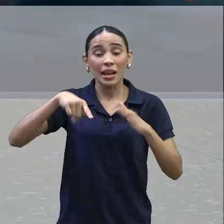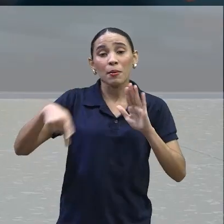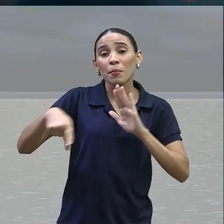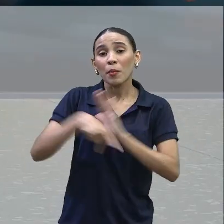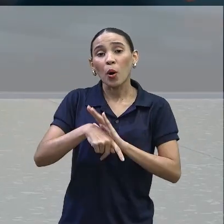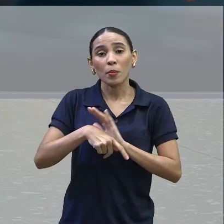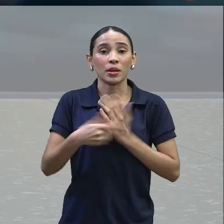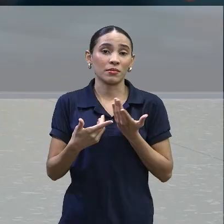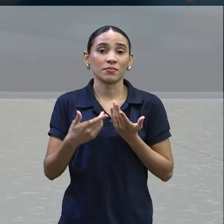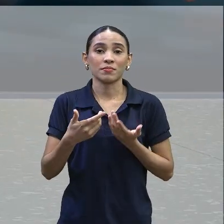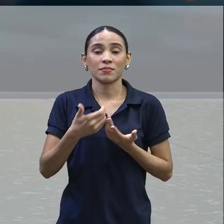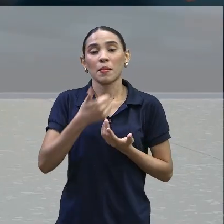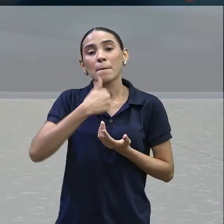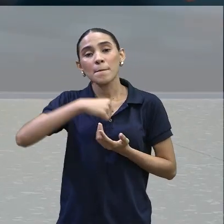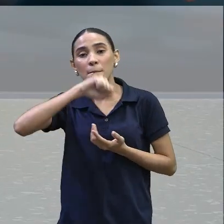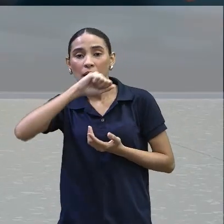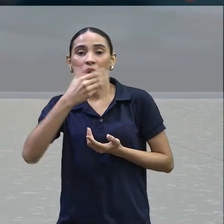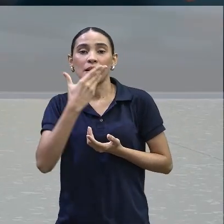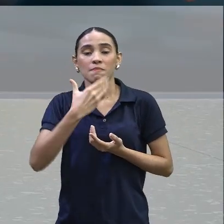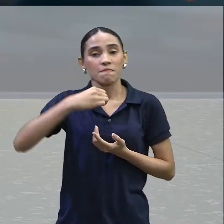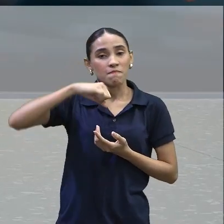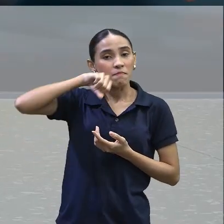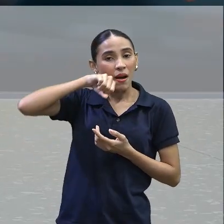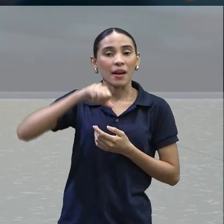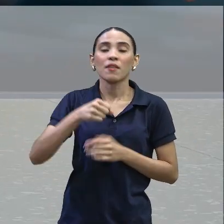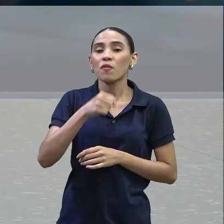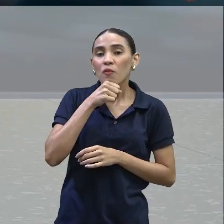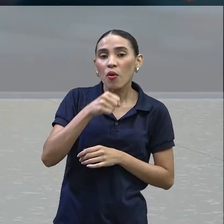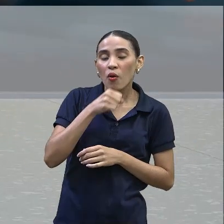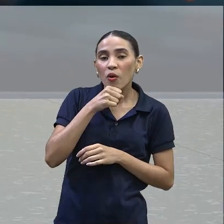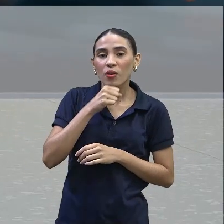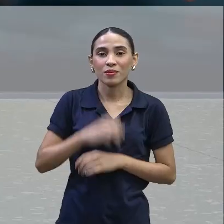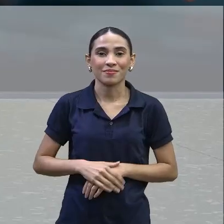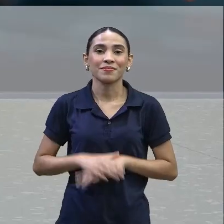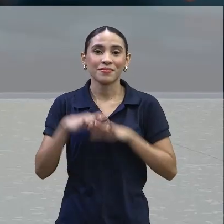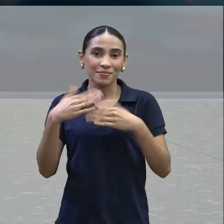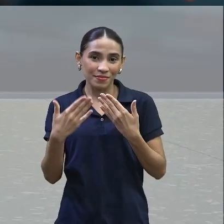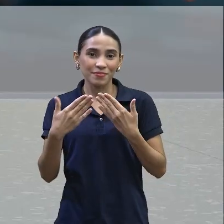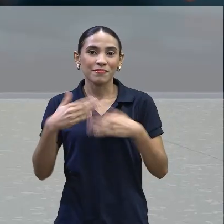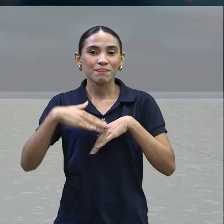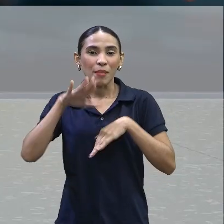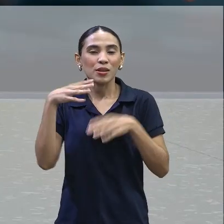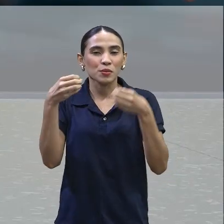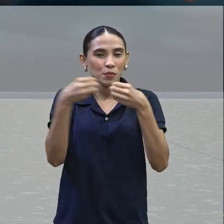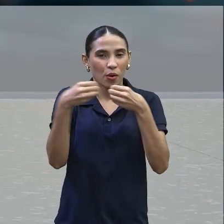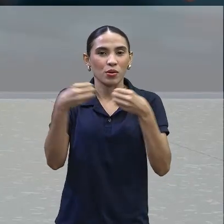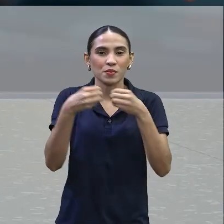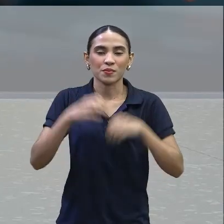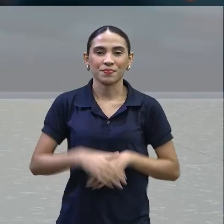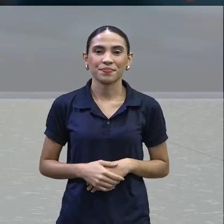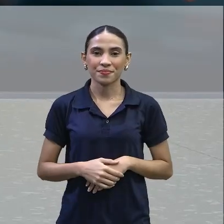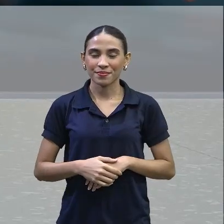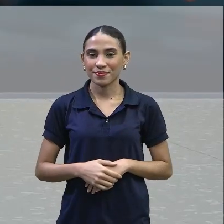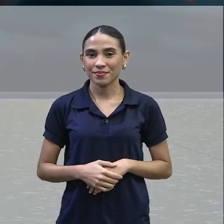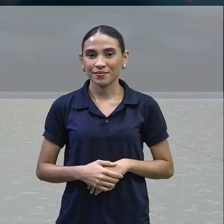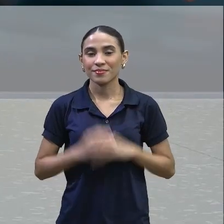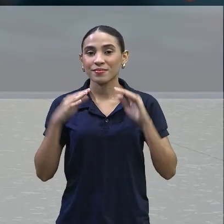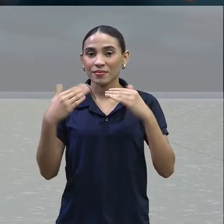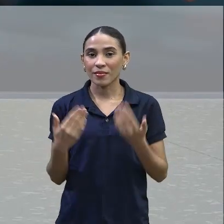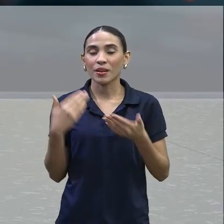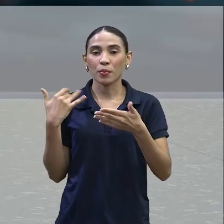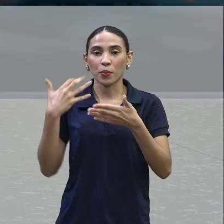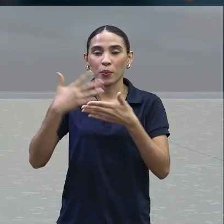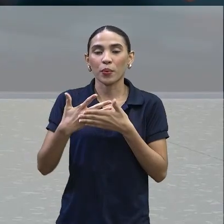nossos ancestrais, né, dos nossos bisavós, avós, só para falar aqueles mais próximos da gente, ou seja, ao longo